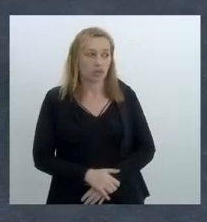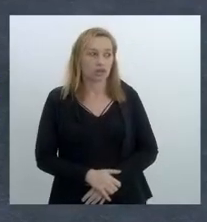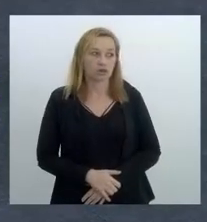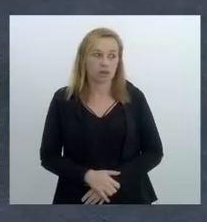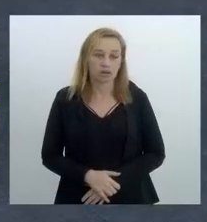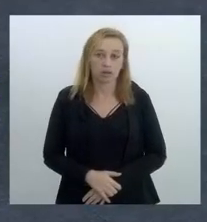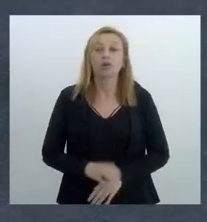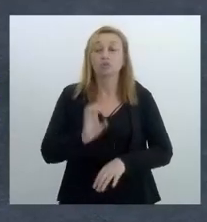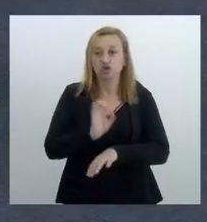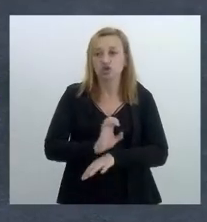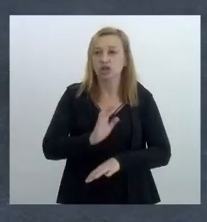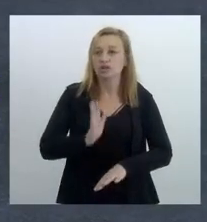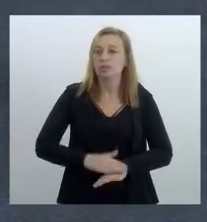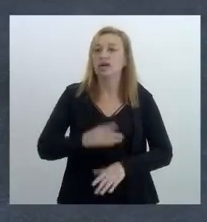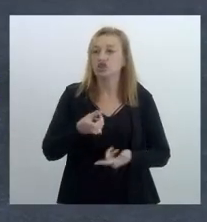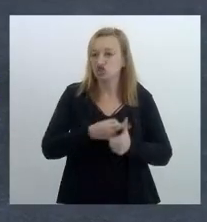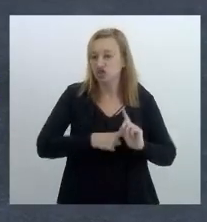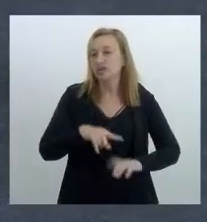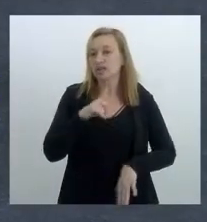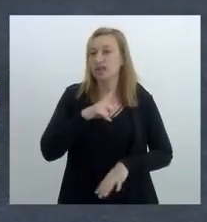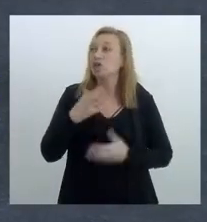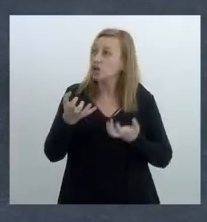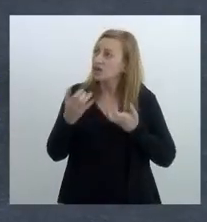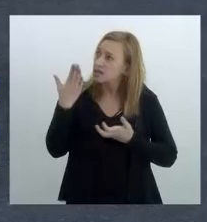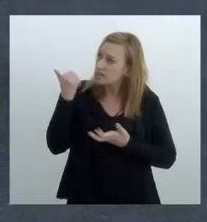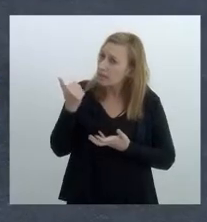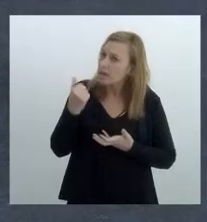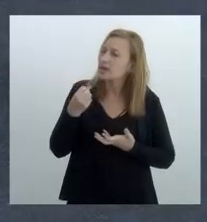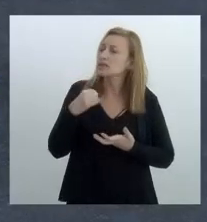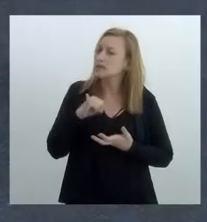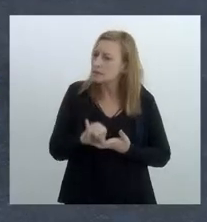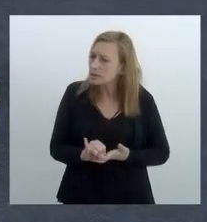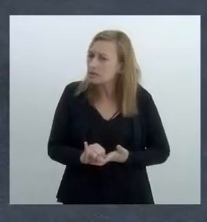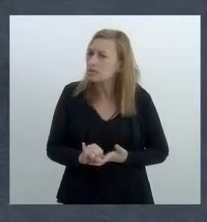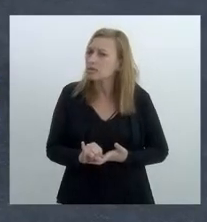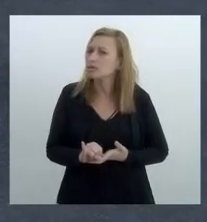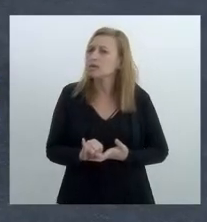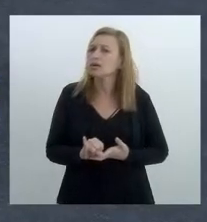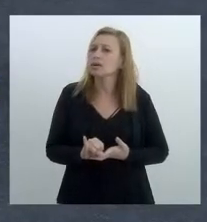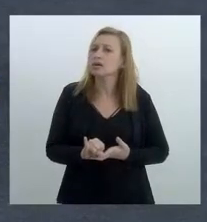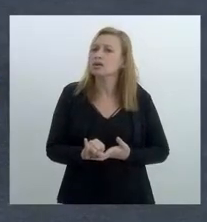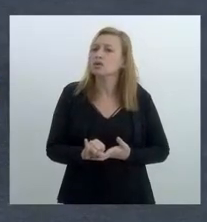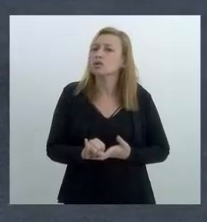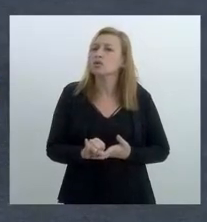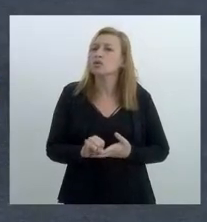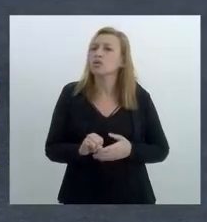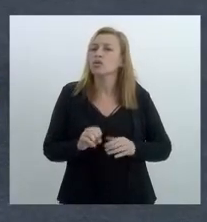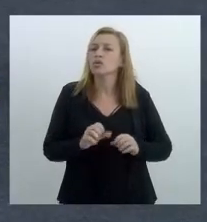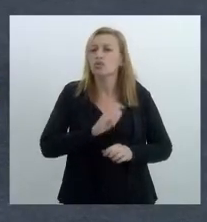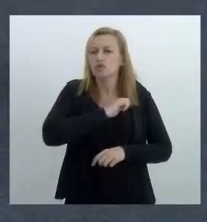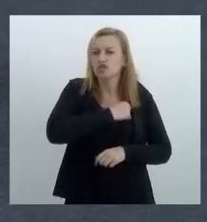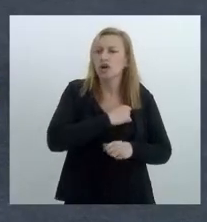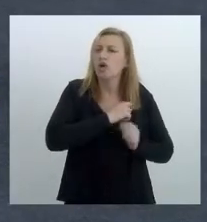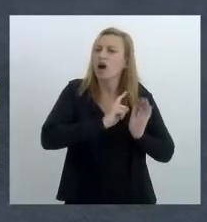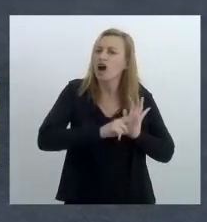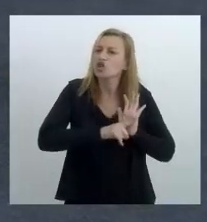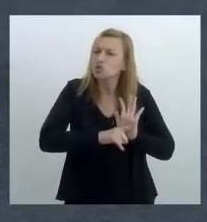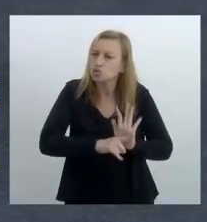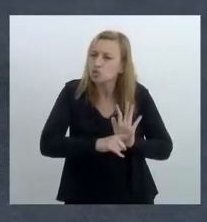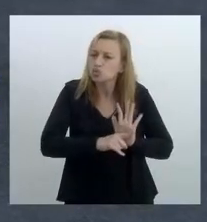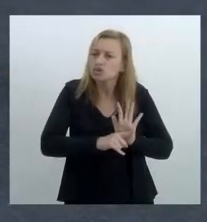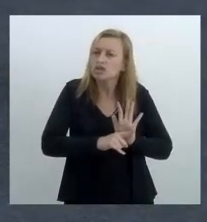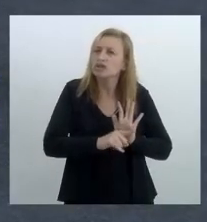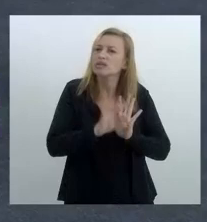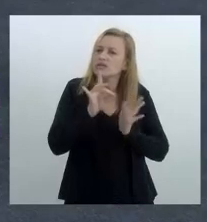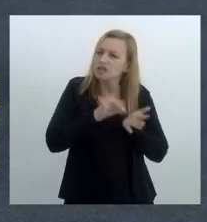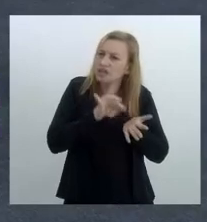propugna um Estado cada vez mais endividado, né? Então, eu queria saber se, de fato, o regime de recuperação fiscal ele contribui para sanar,